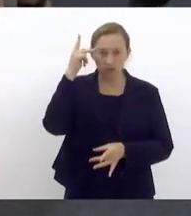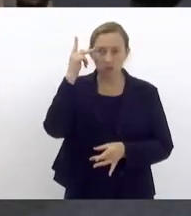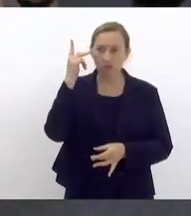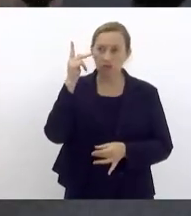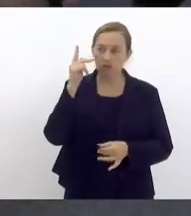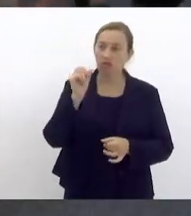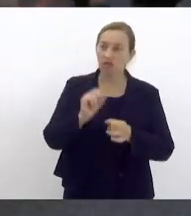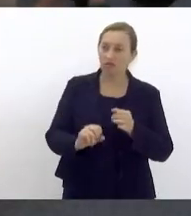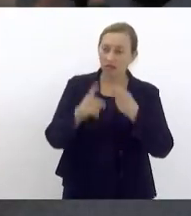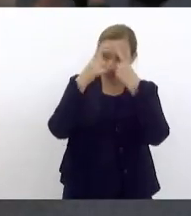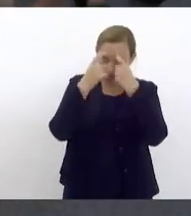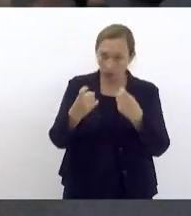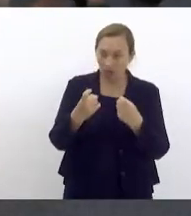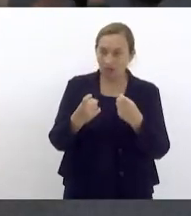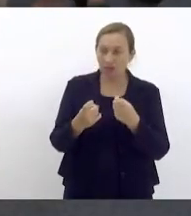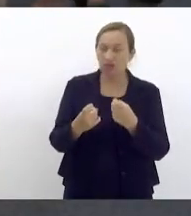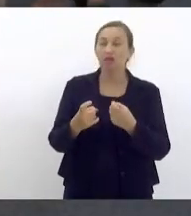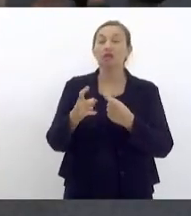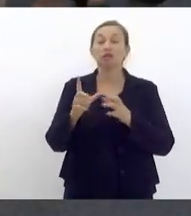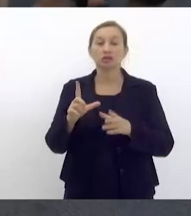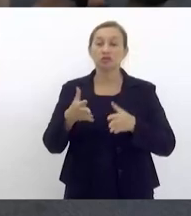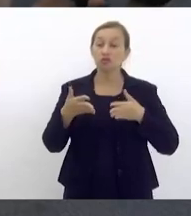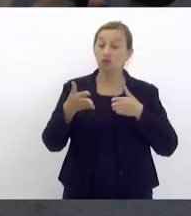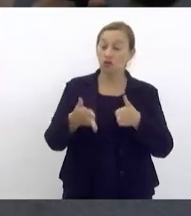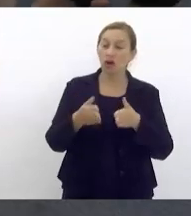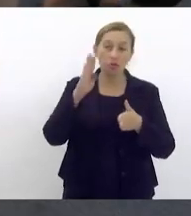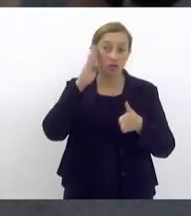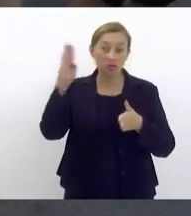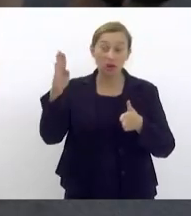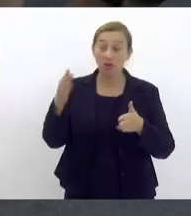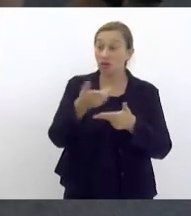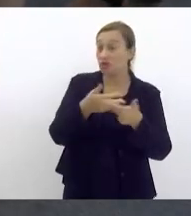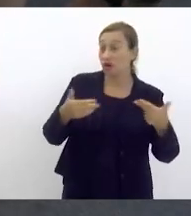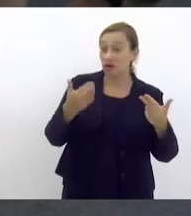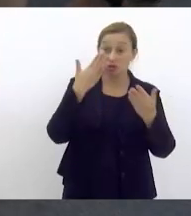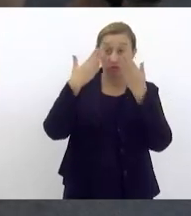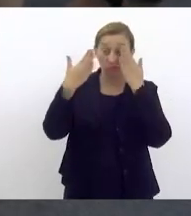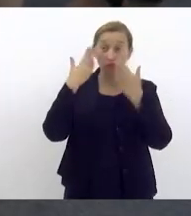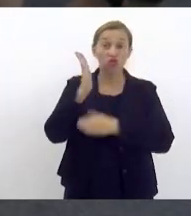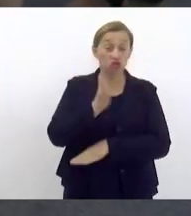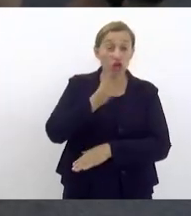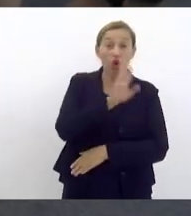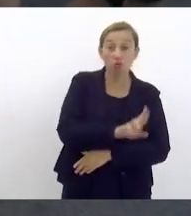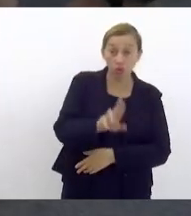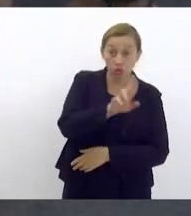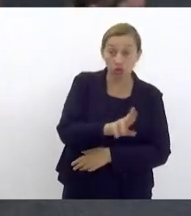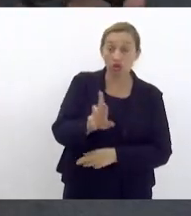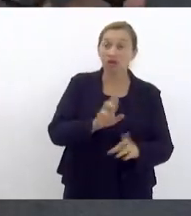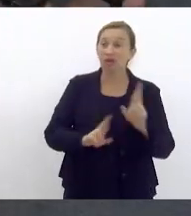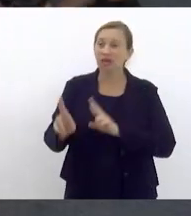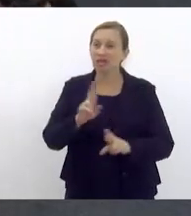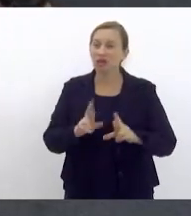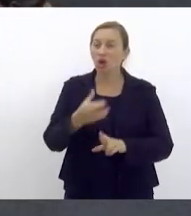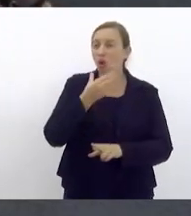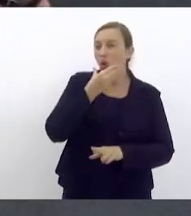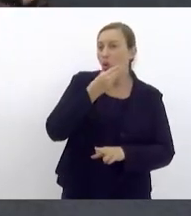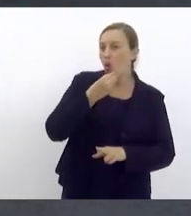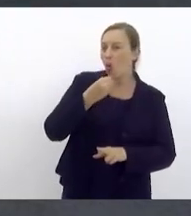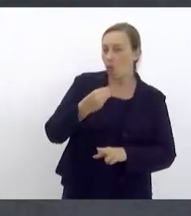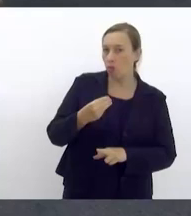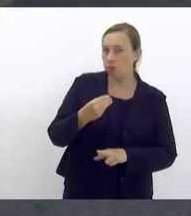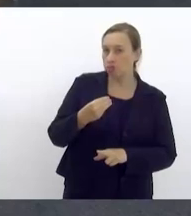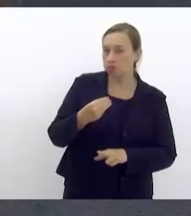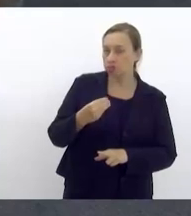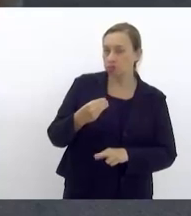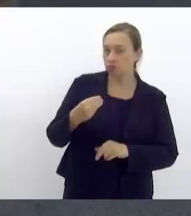um elemento que é Central que muitos psicólogos já tem utilizado com relação a masculinidade tóxica